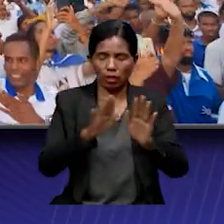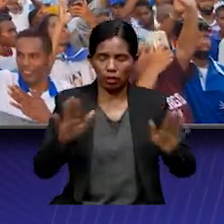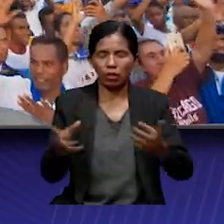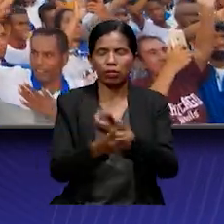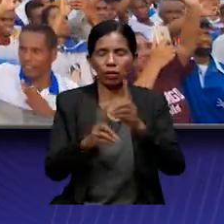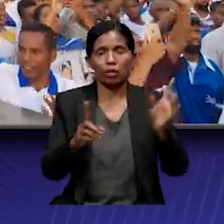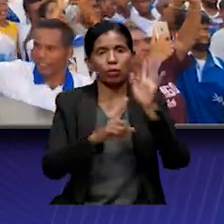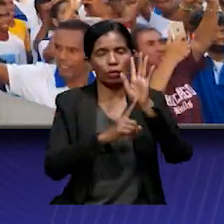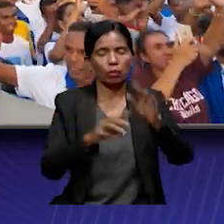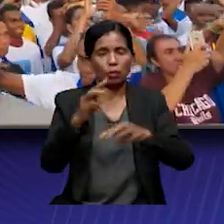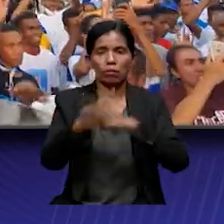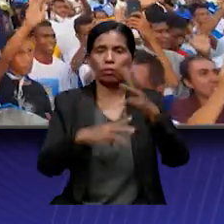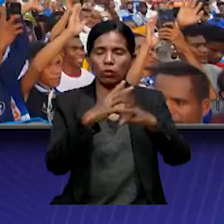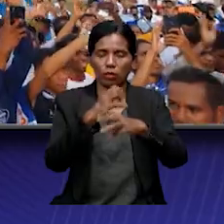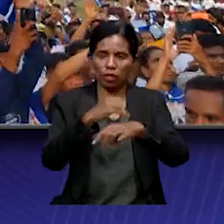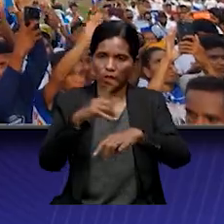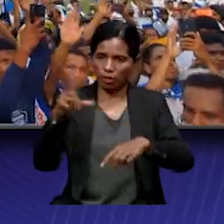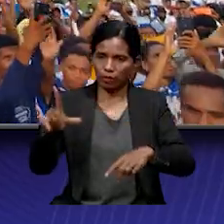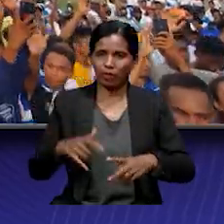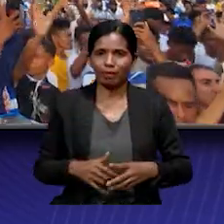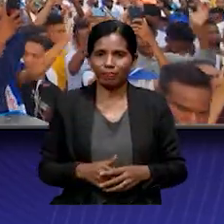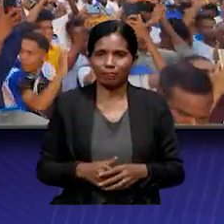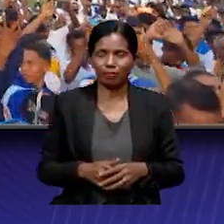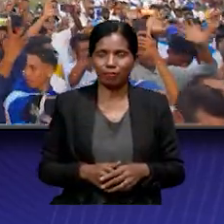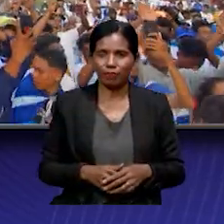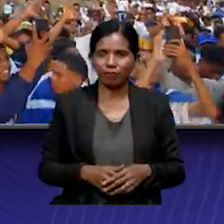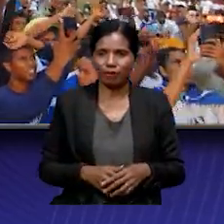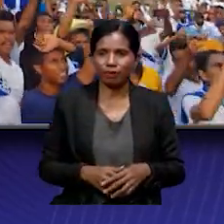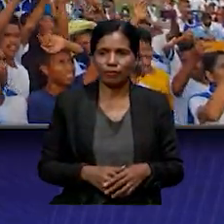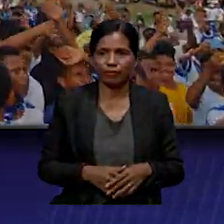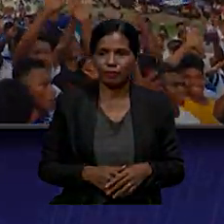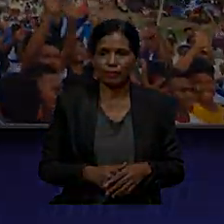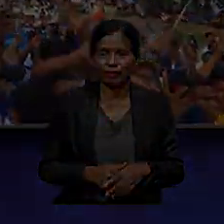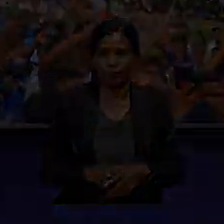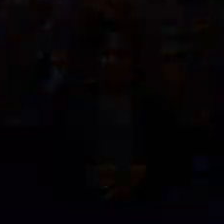internasional Abraham Amaral GMN